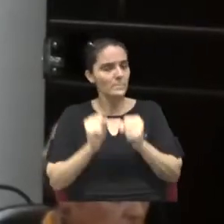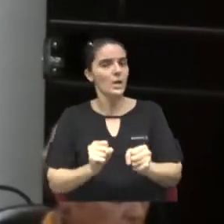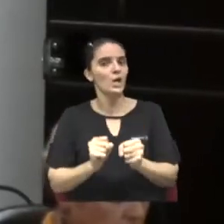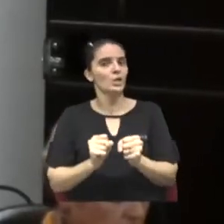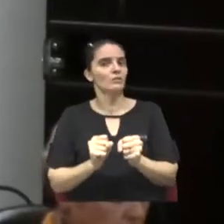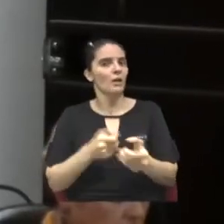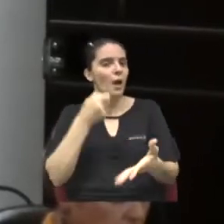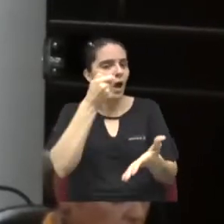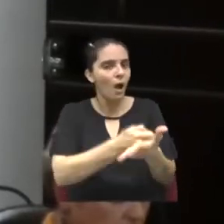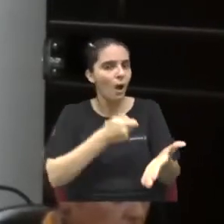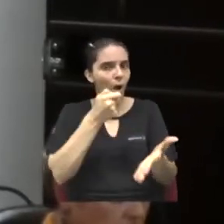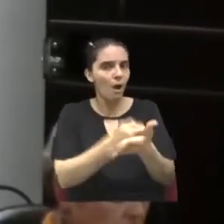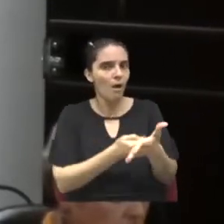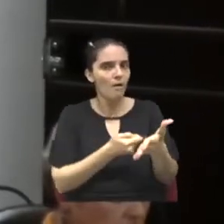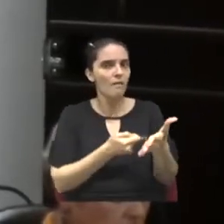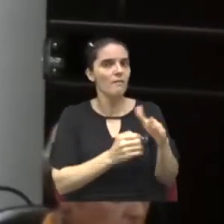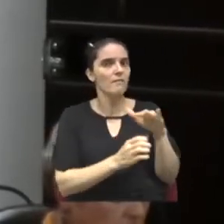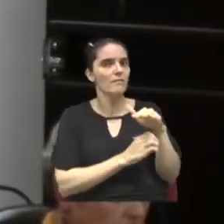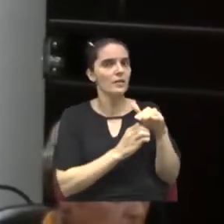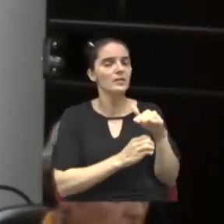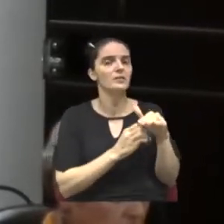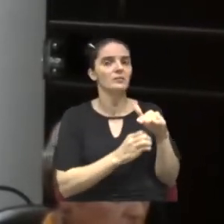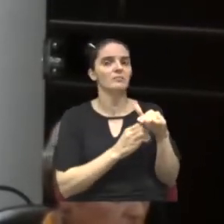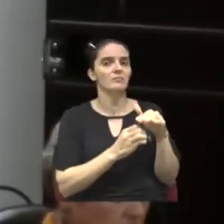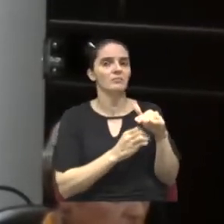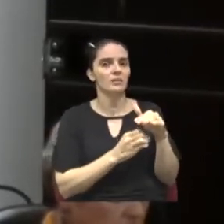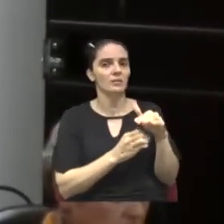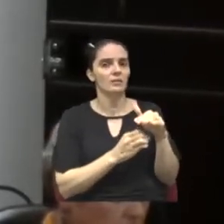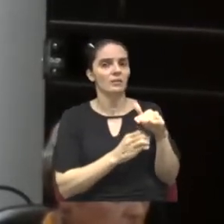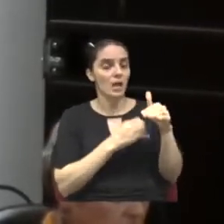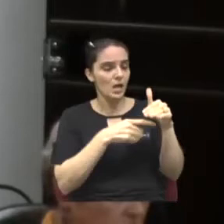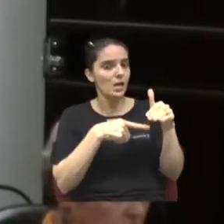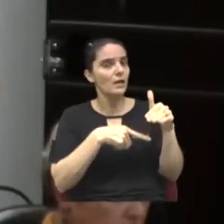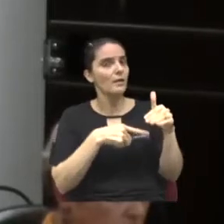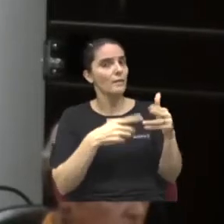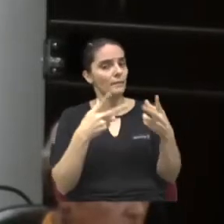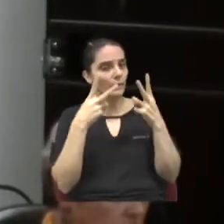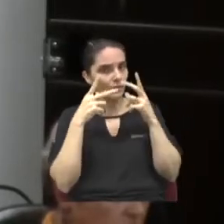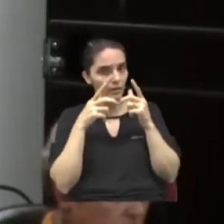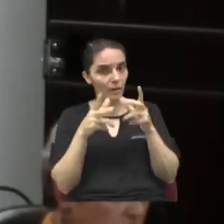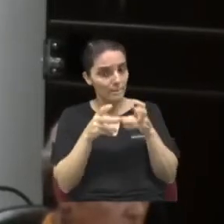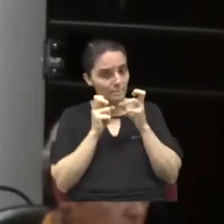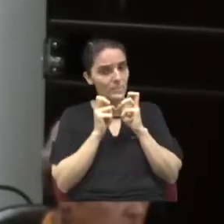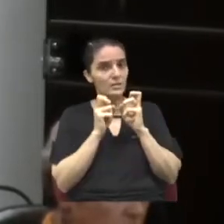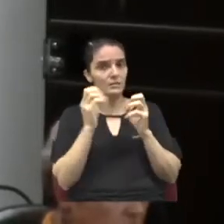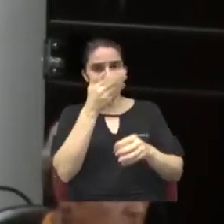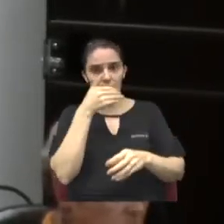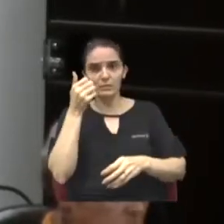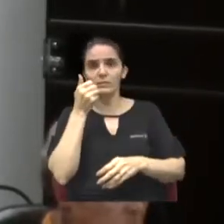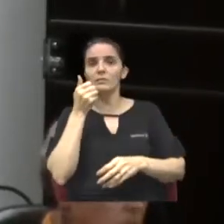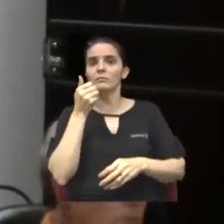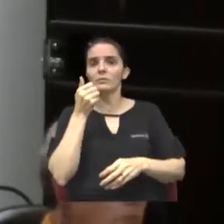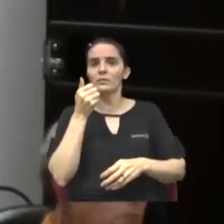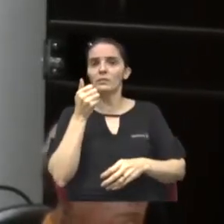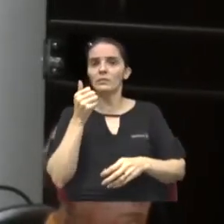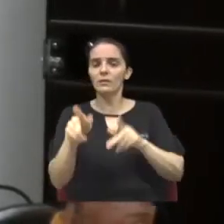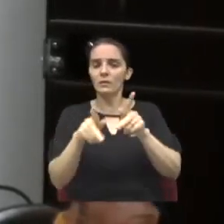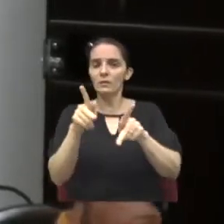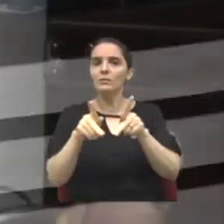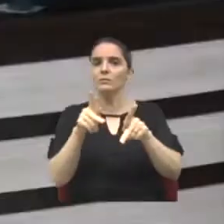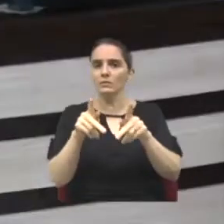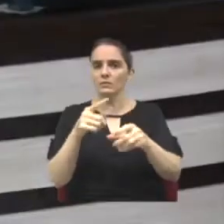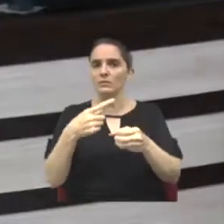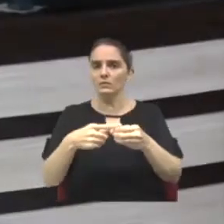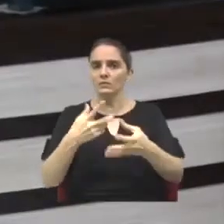para cobrar dessa empresa um olhar mais sensível e digno e respeitoso pela população da cidade. Obrigado,